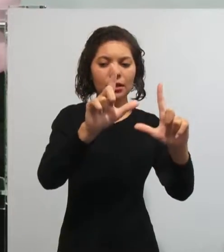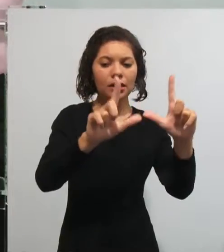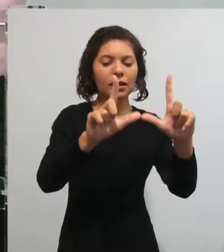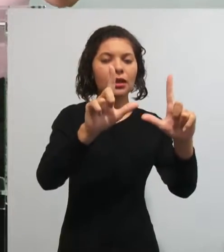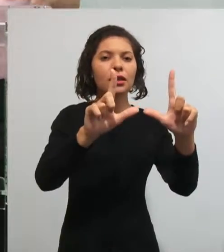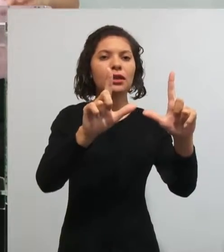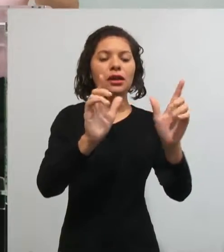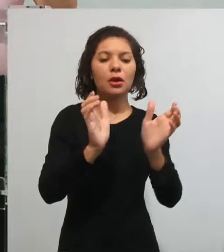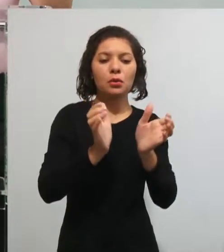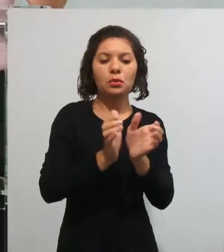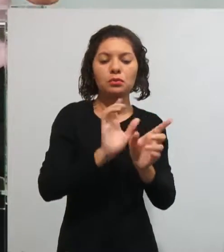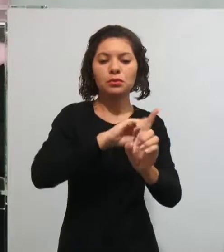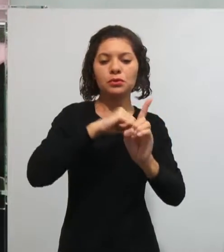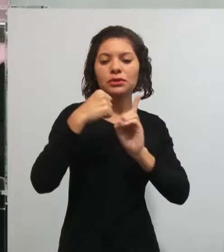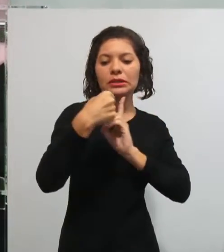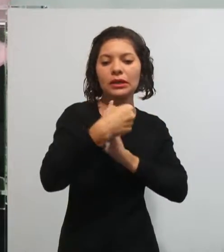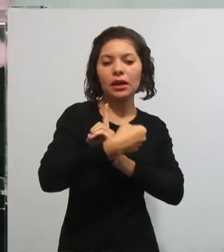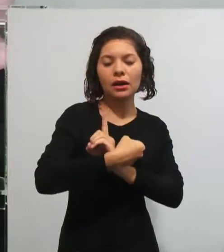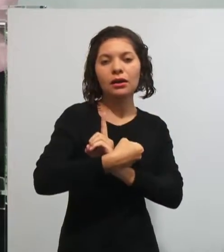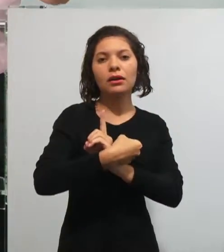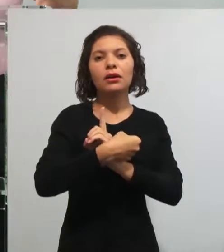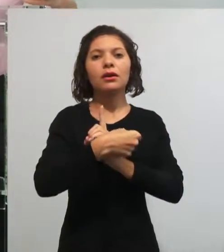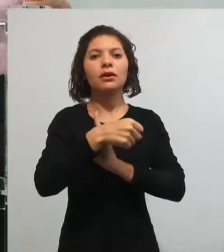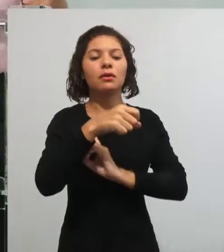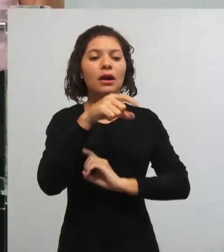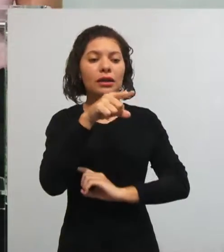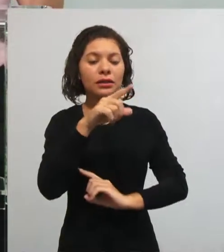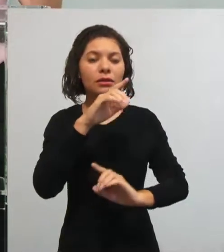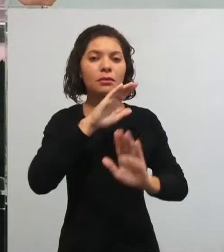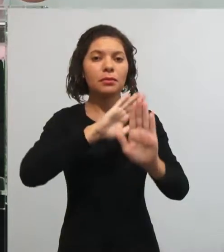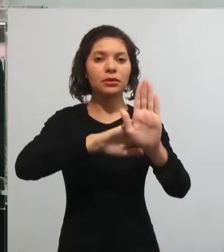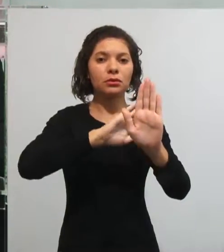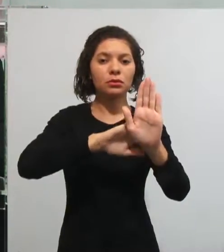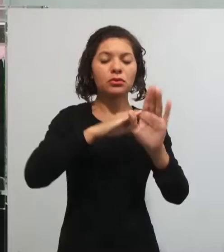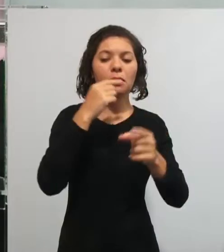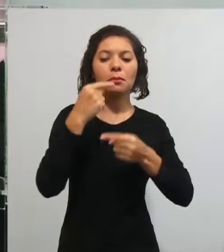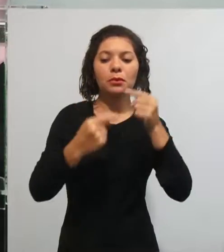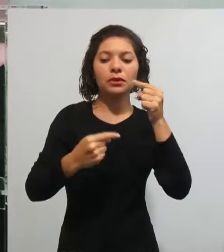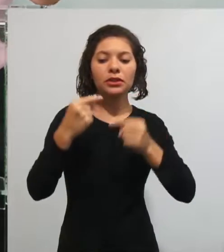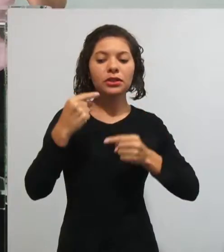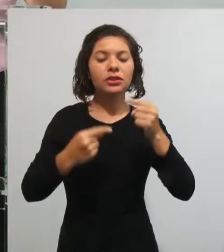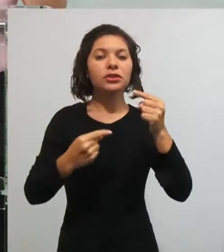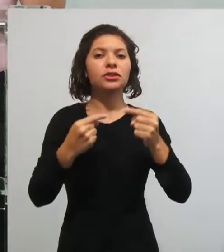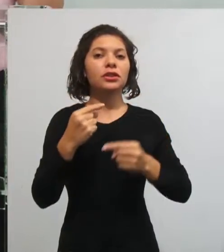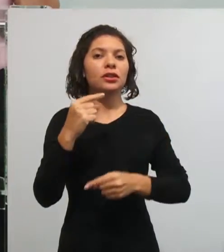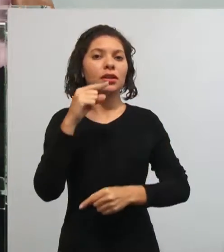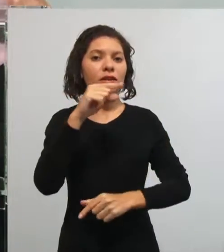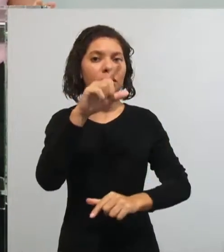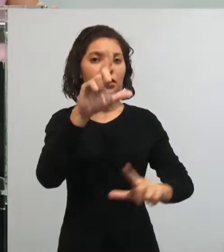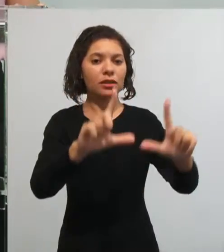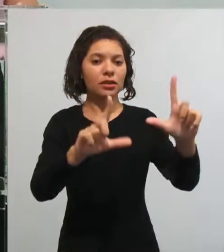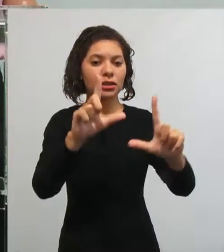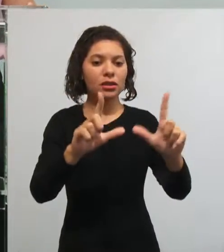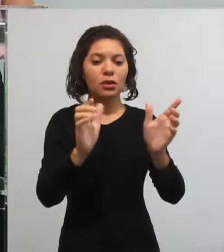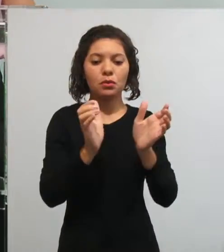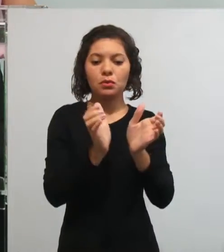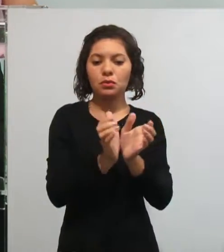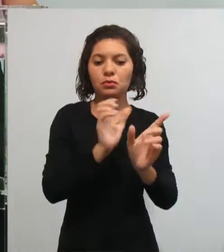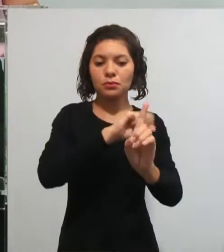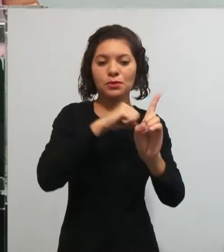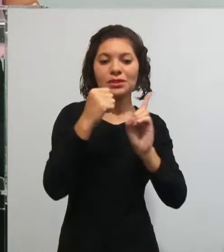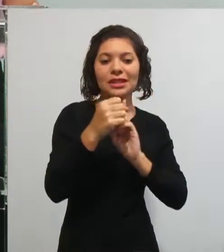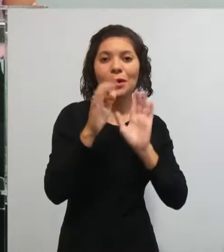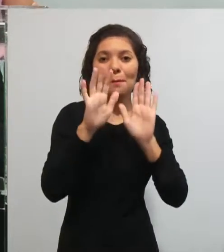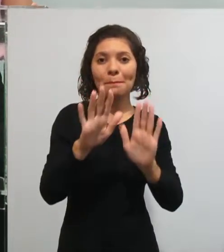representa um grupo social, representa uma ideologia política, representa um determinado grupo social. O